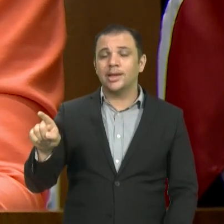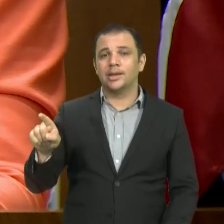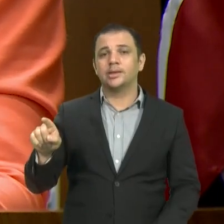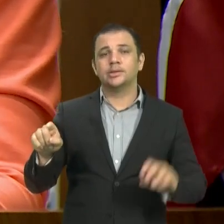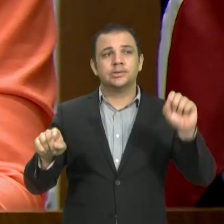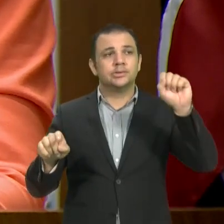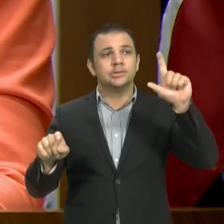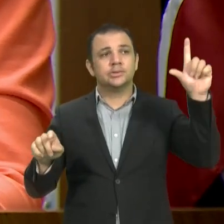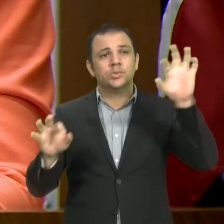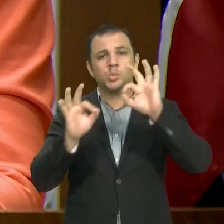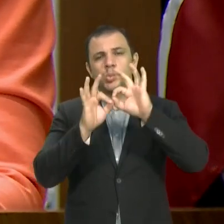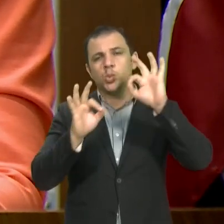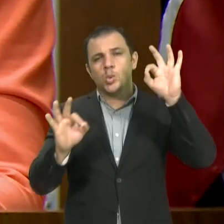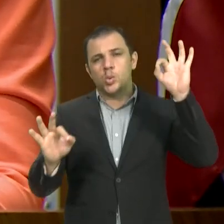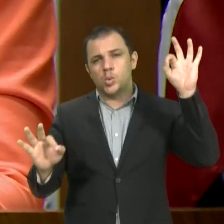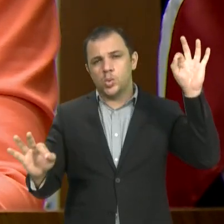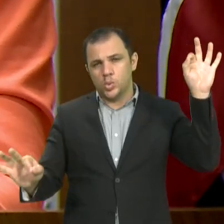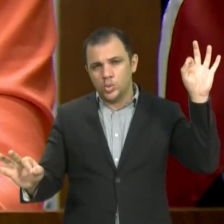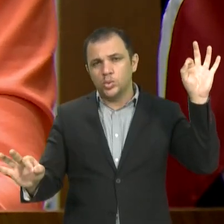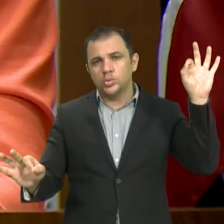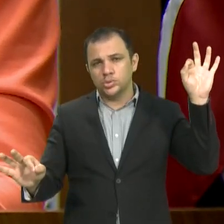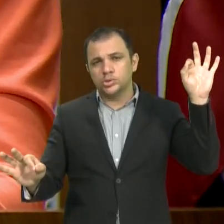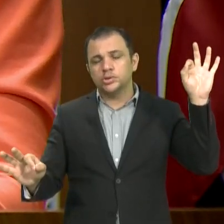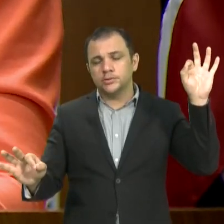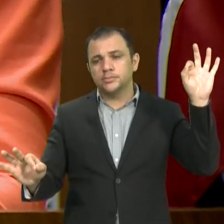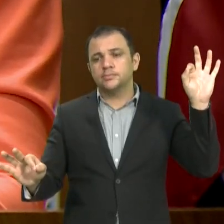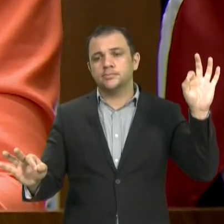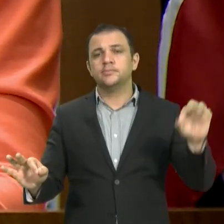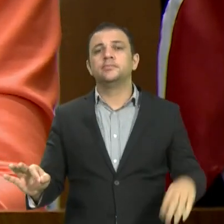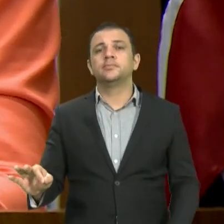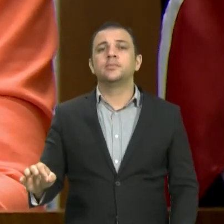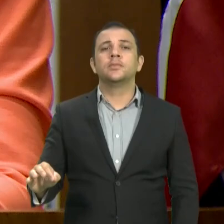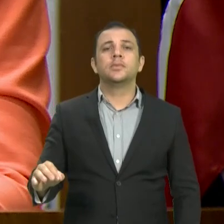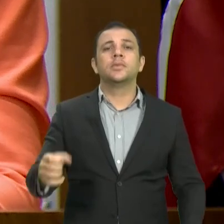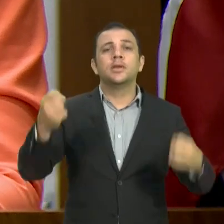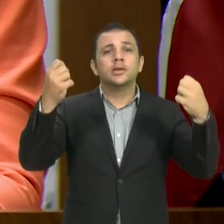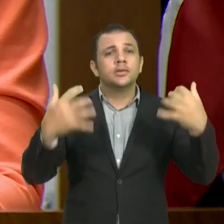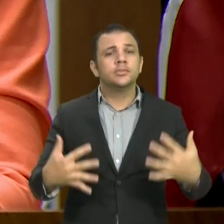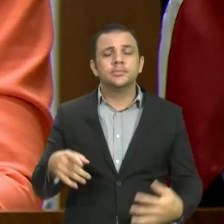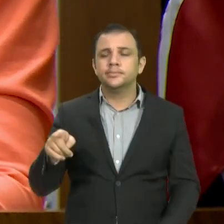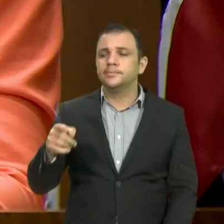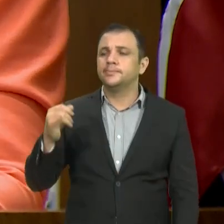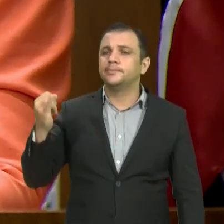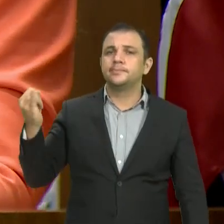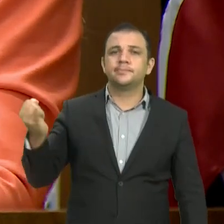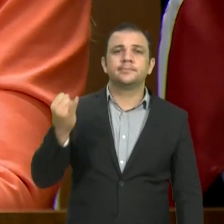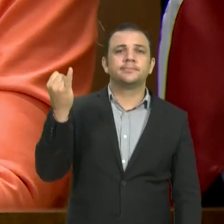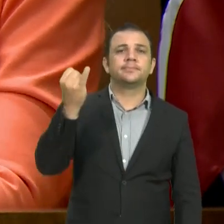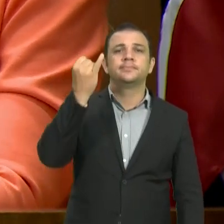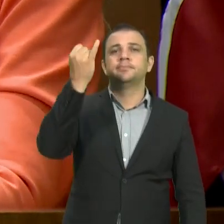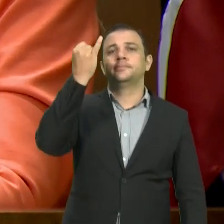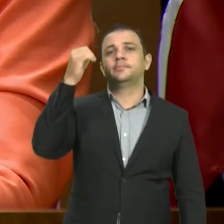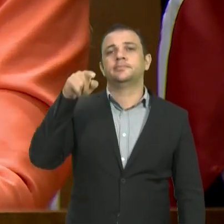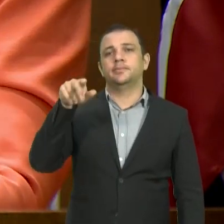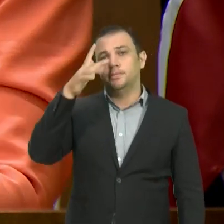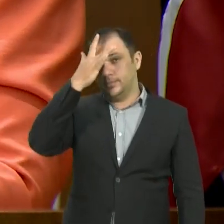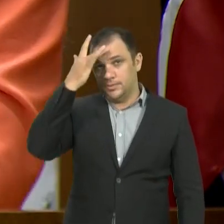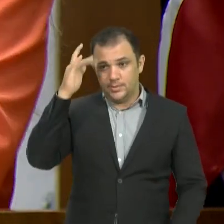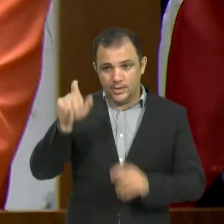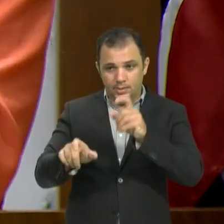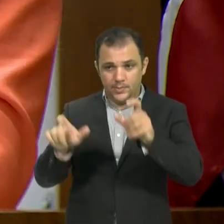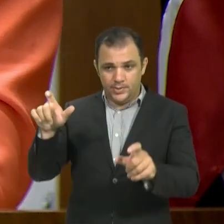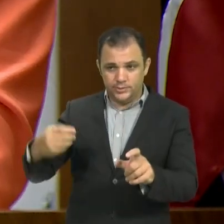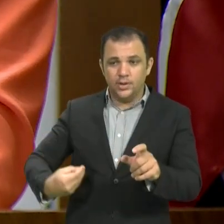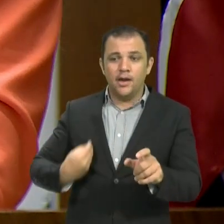geograficamente da capital, São Luís, da importância que foi, tenho certeza, para as pessoas daquela região,